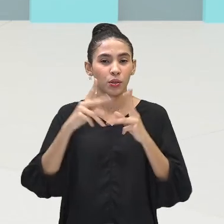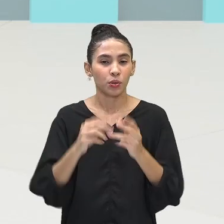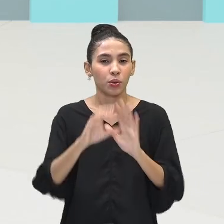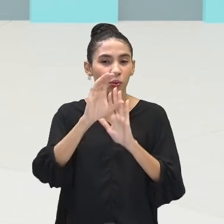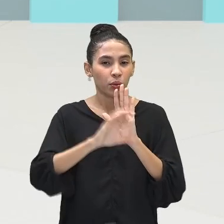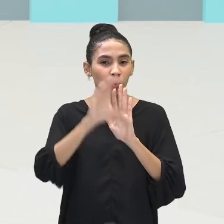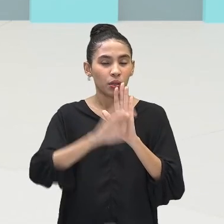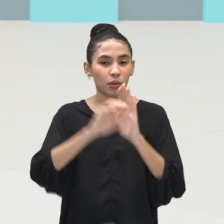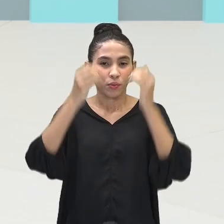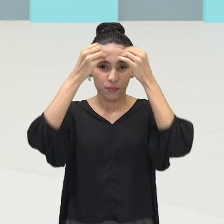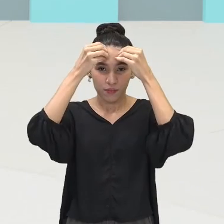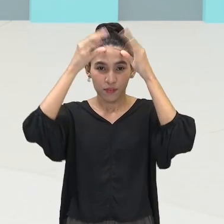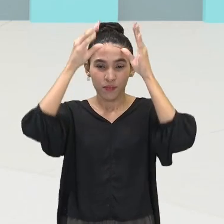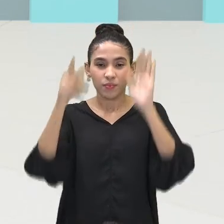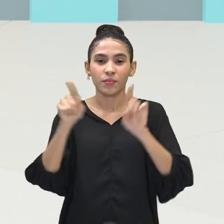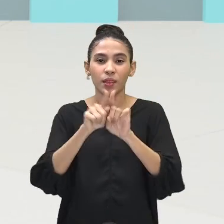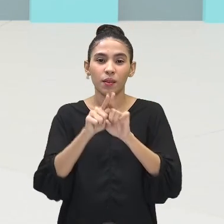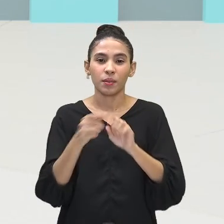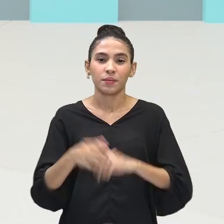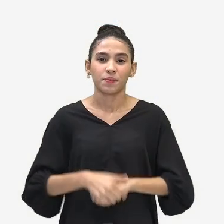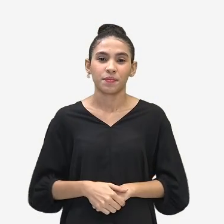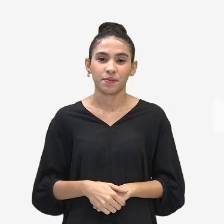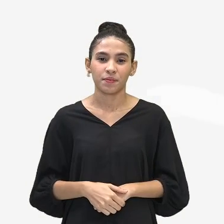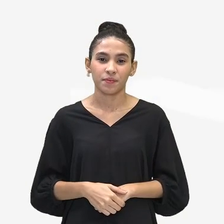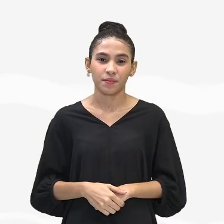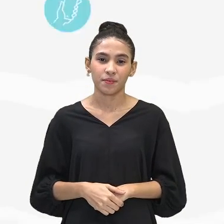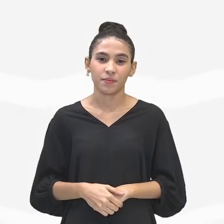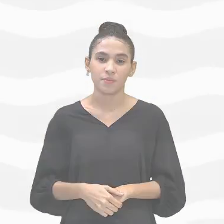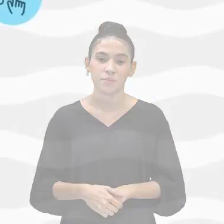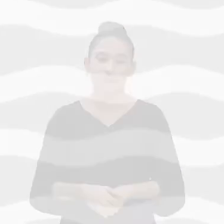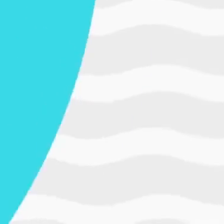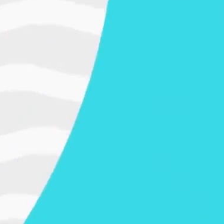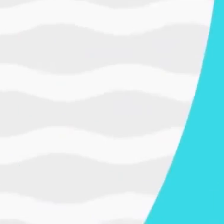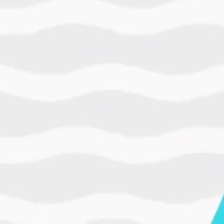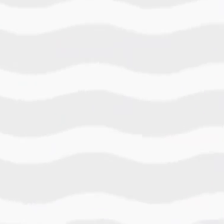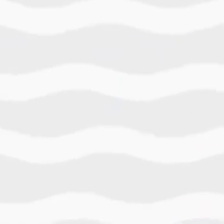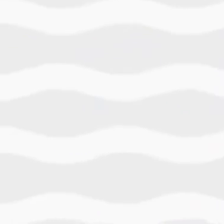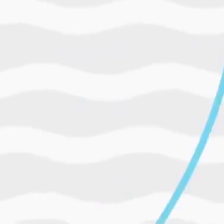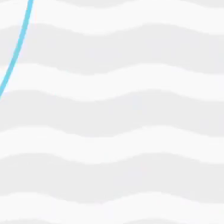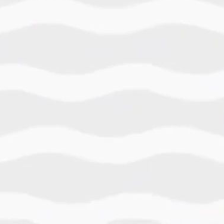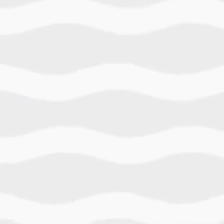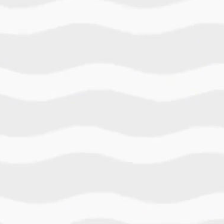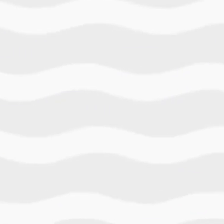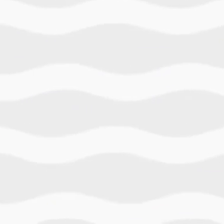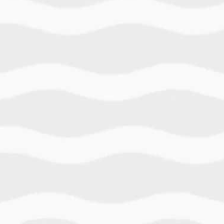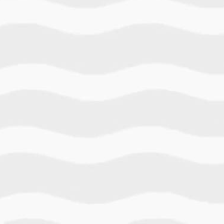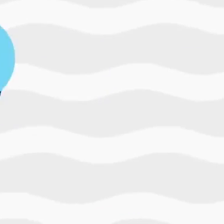conteúdo tenha feito um significado para você.